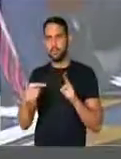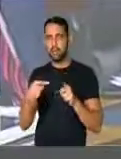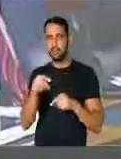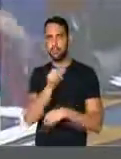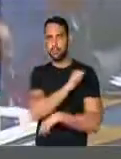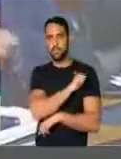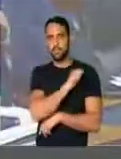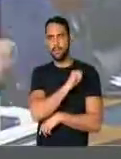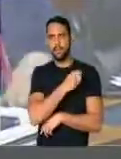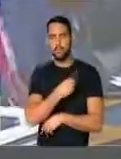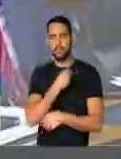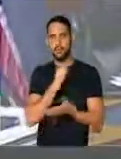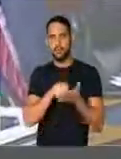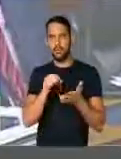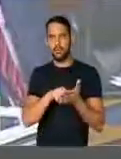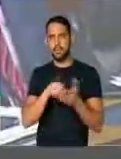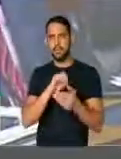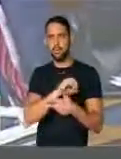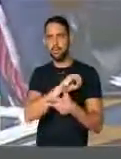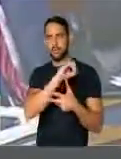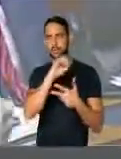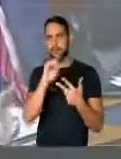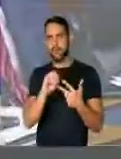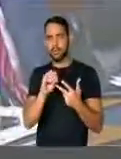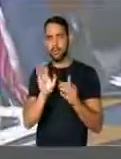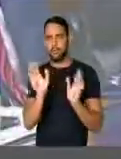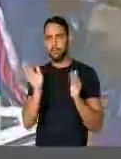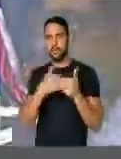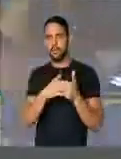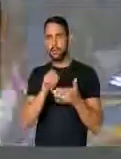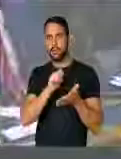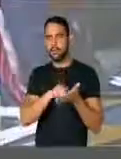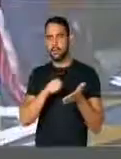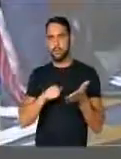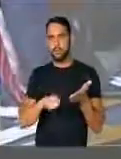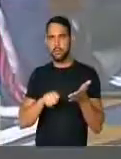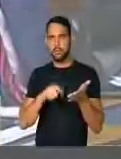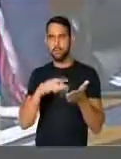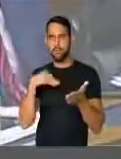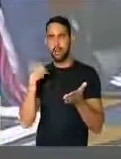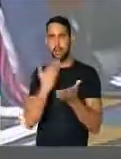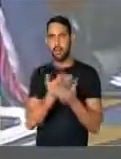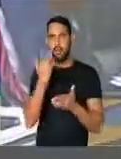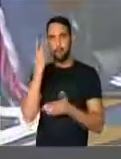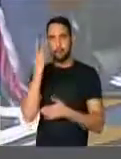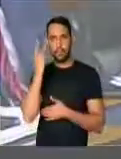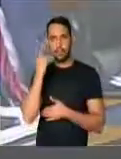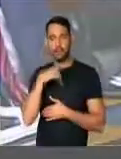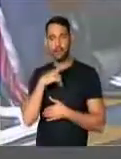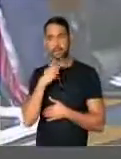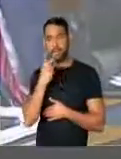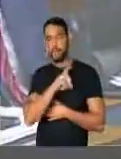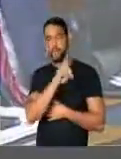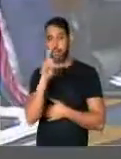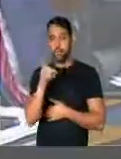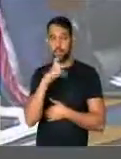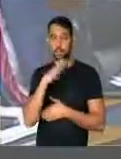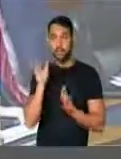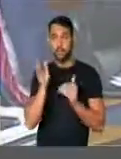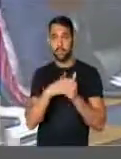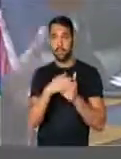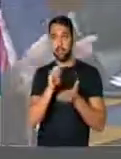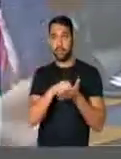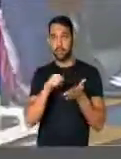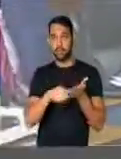dos alunos que estão inscritos no Enem, que vai se encerrar as inscrições até amanhã, daqui a 2 dias,